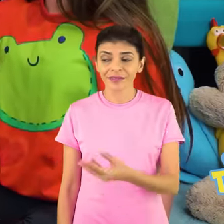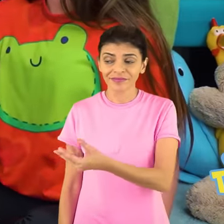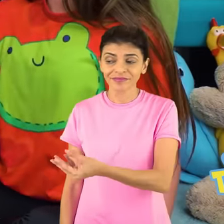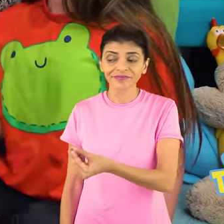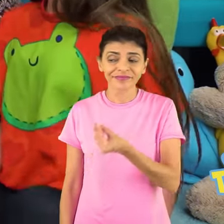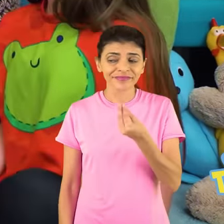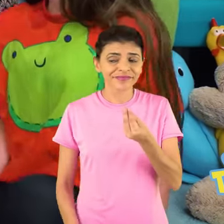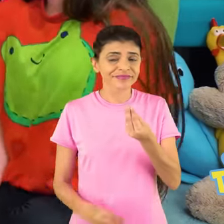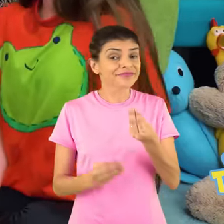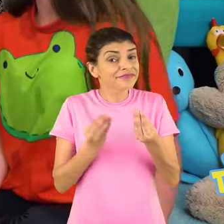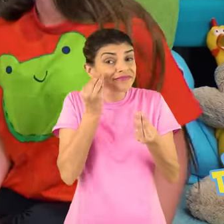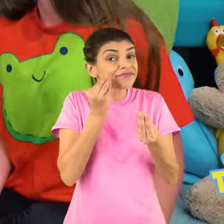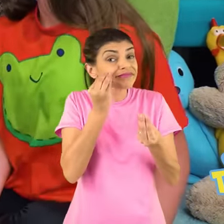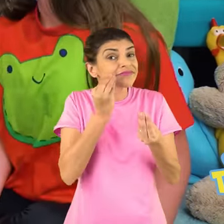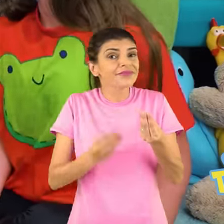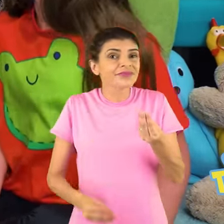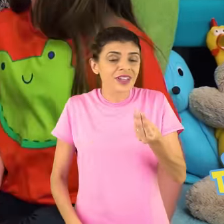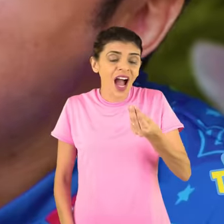Deixa eu provar.